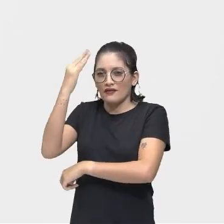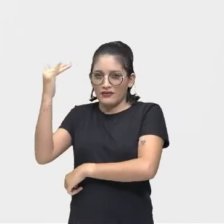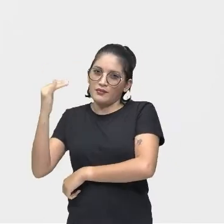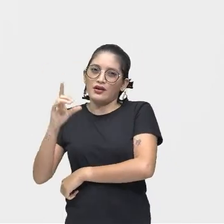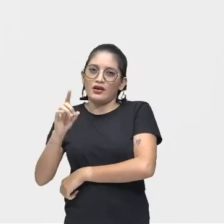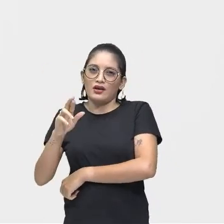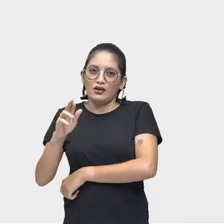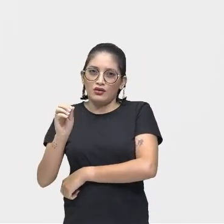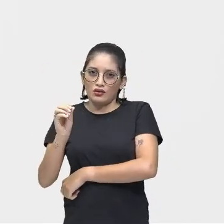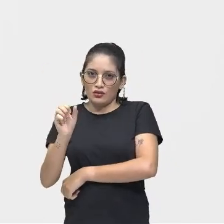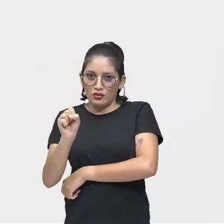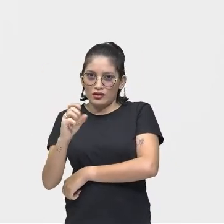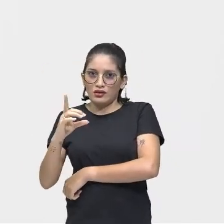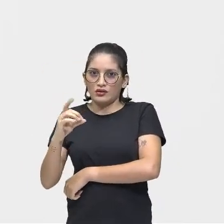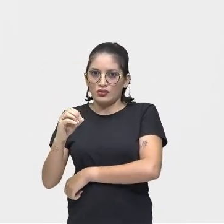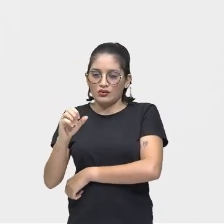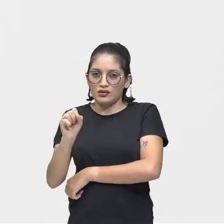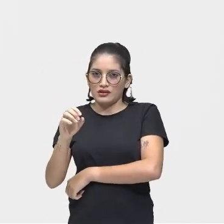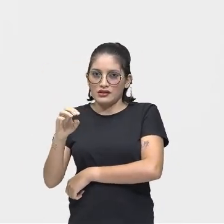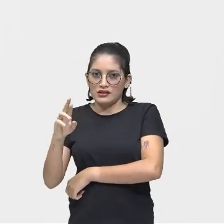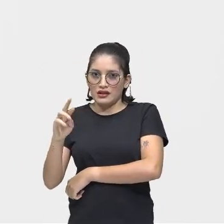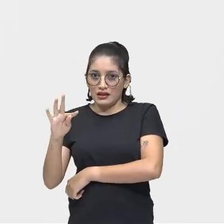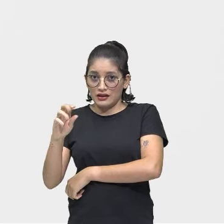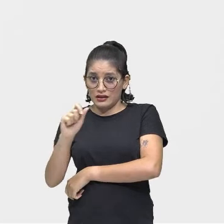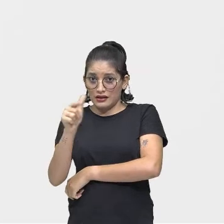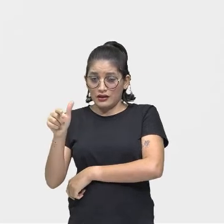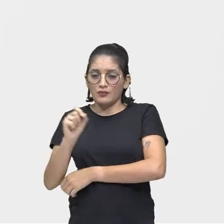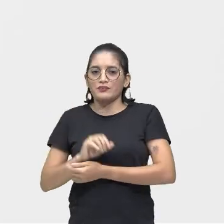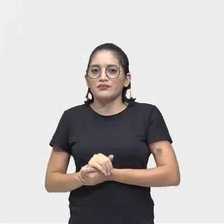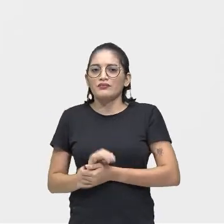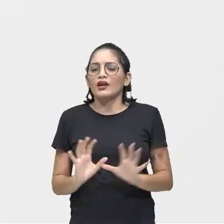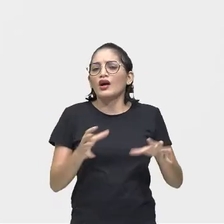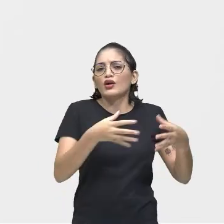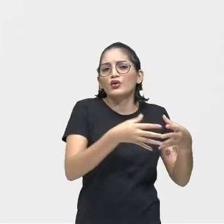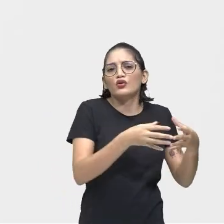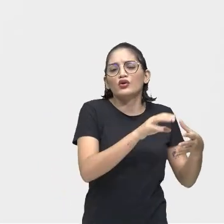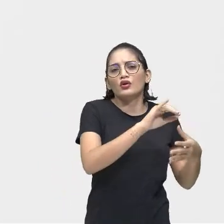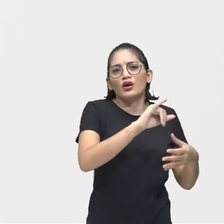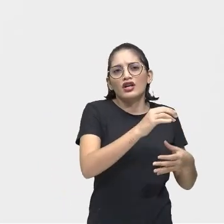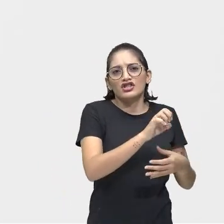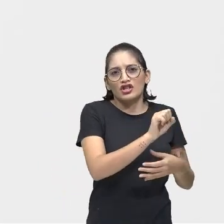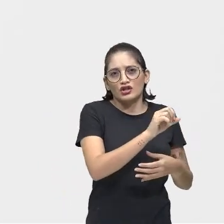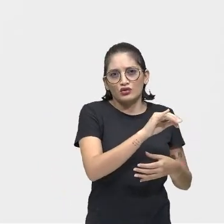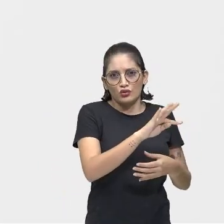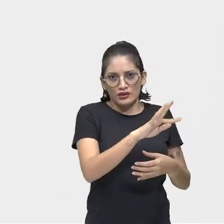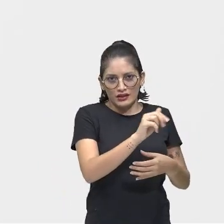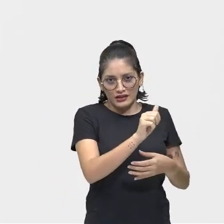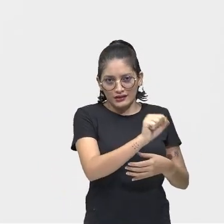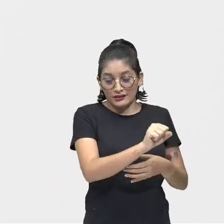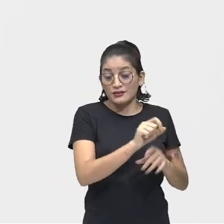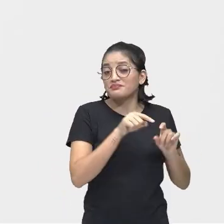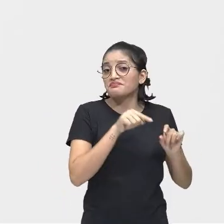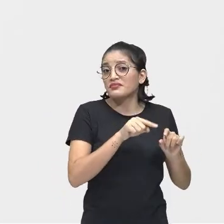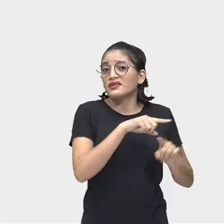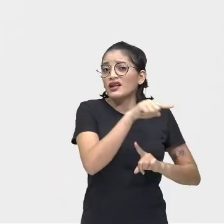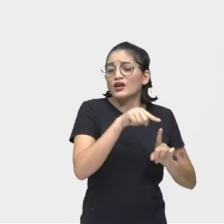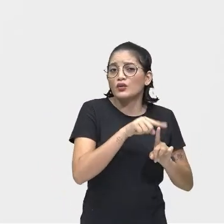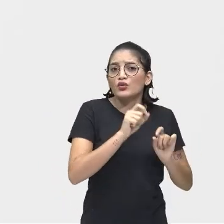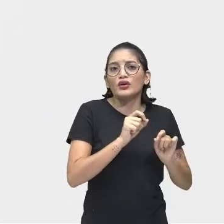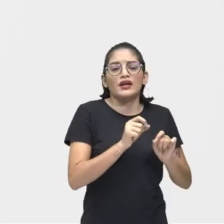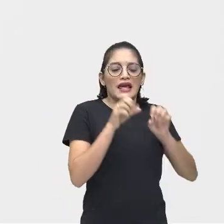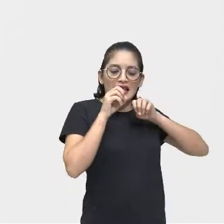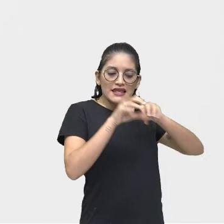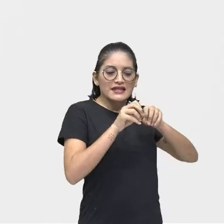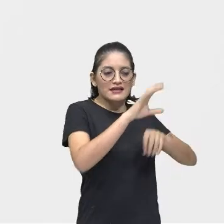drogas do sertão. E os jesuítas, professor, o que eles queriam, afinal de contas? Estavam empenhados em catequizar